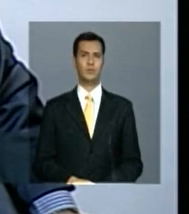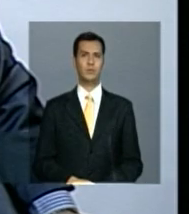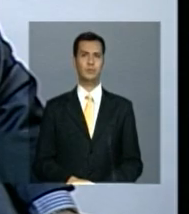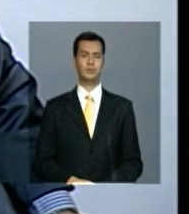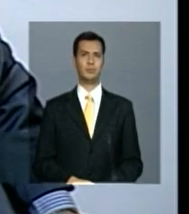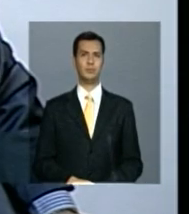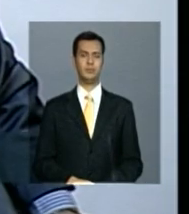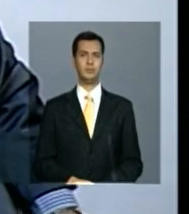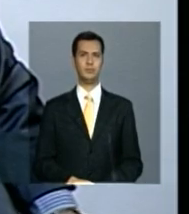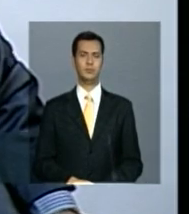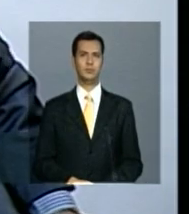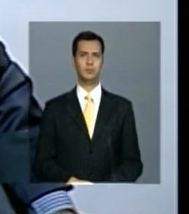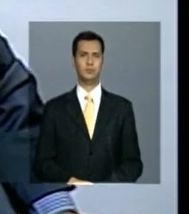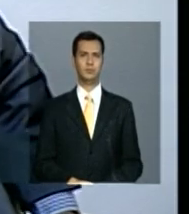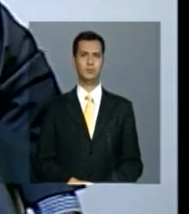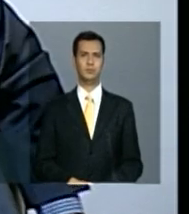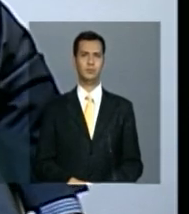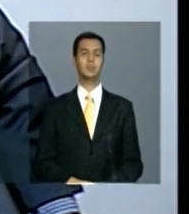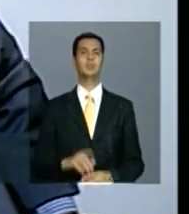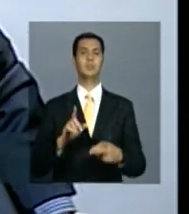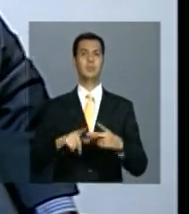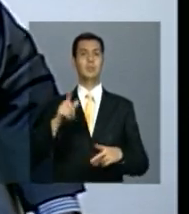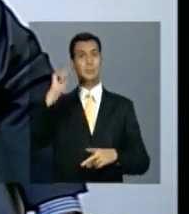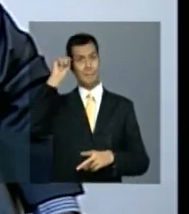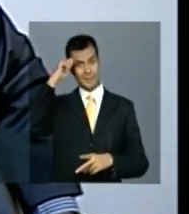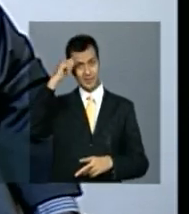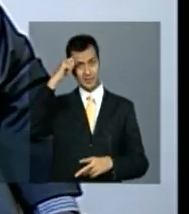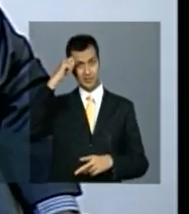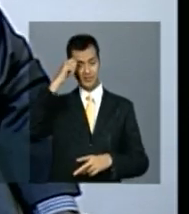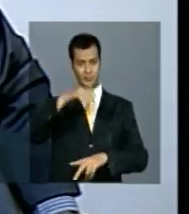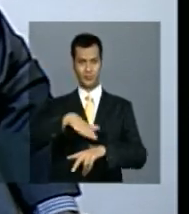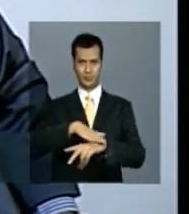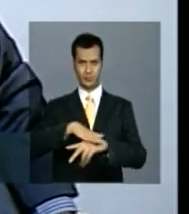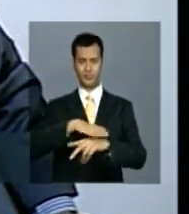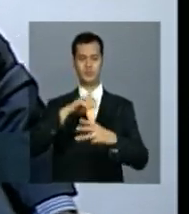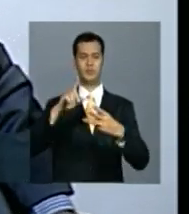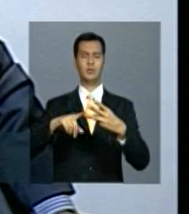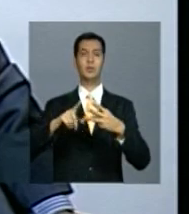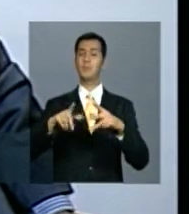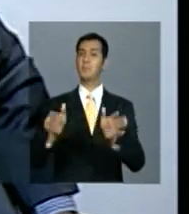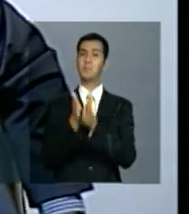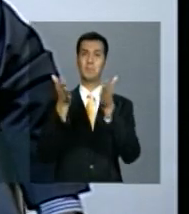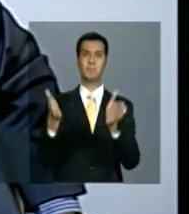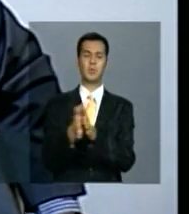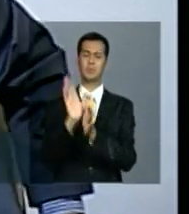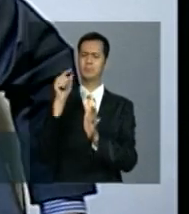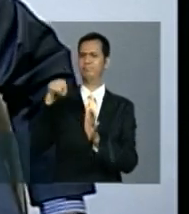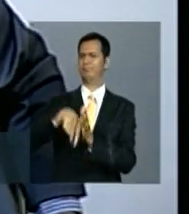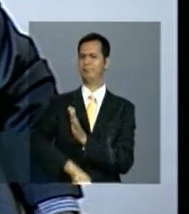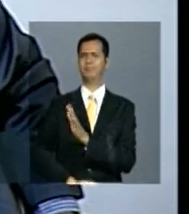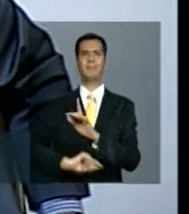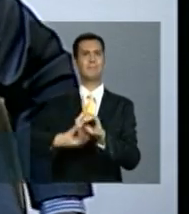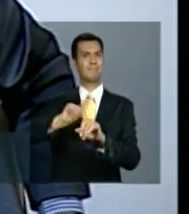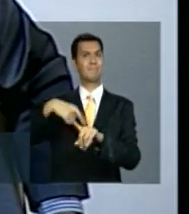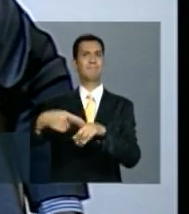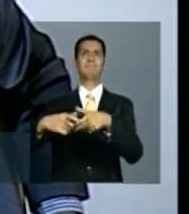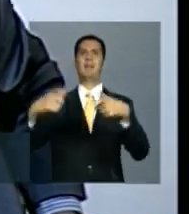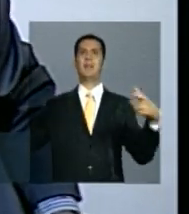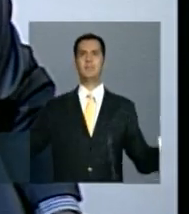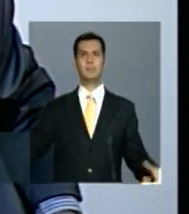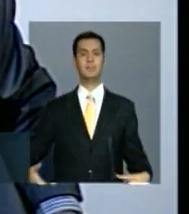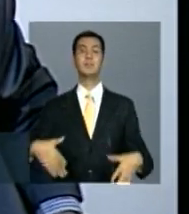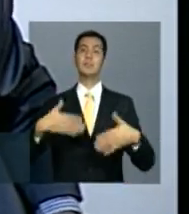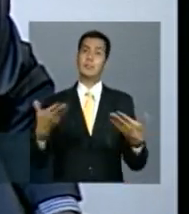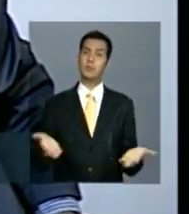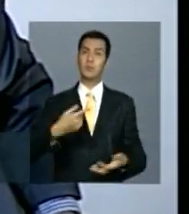eh assim a população negra né Eh a a pobreza é maior né então nós temos também ações